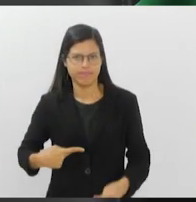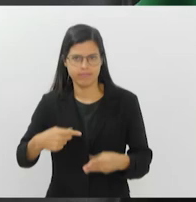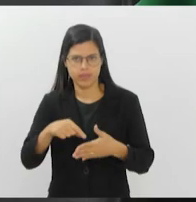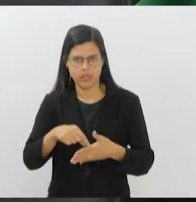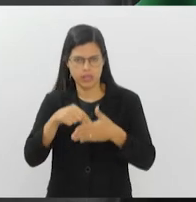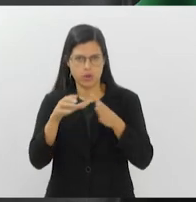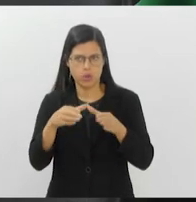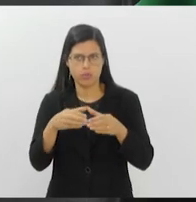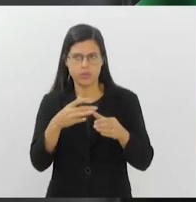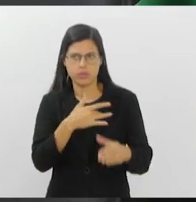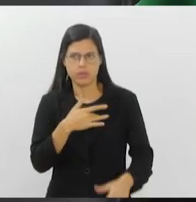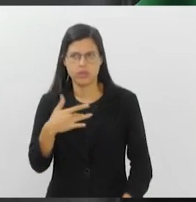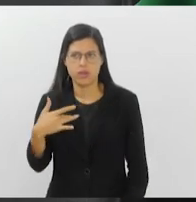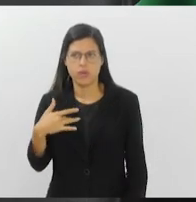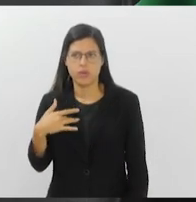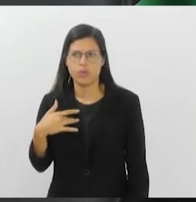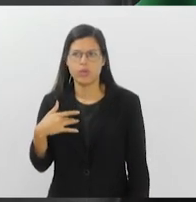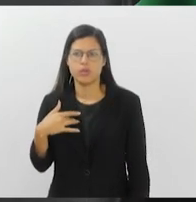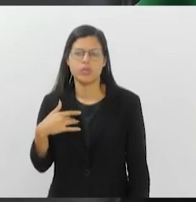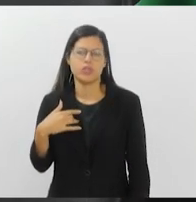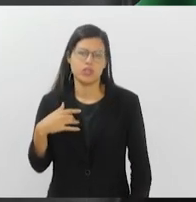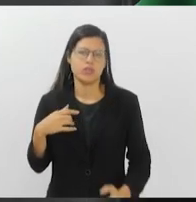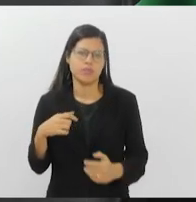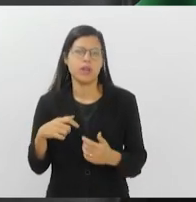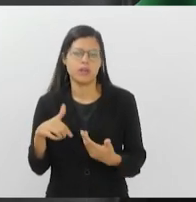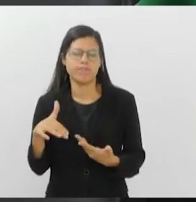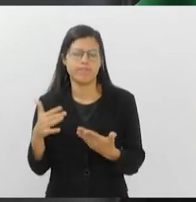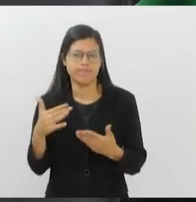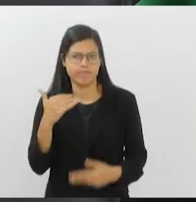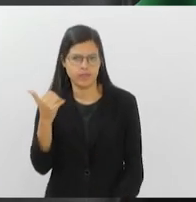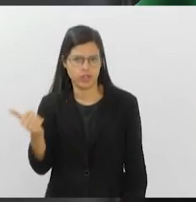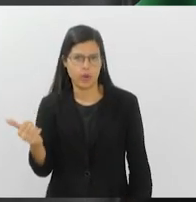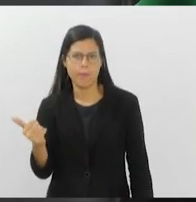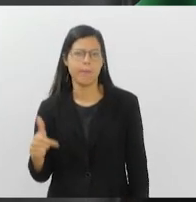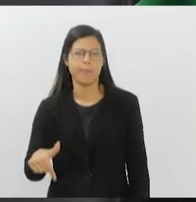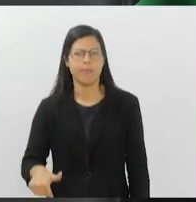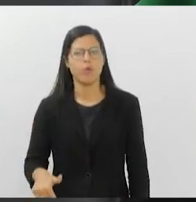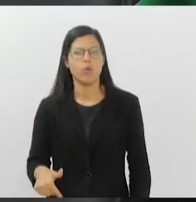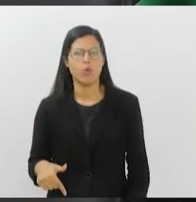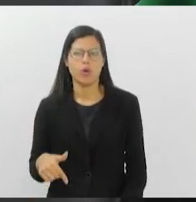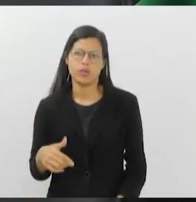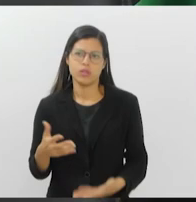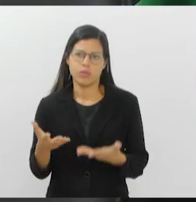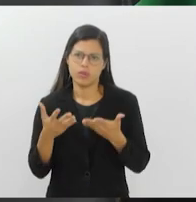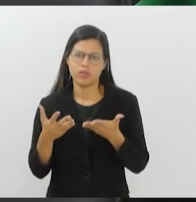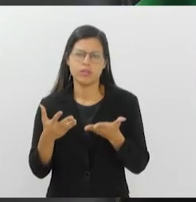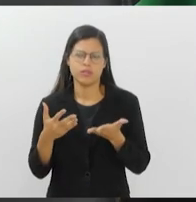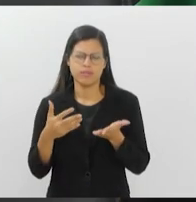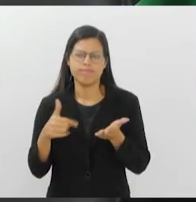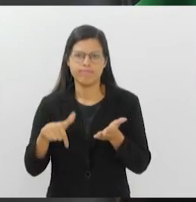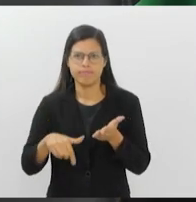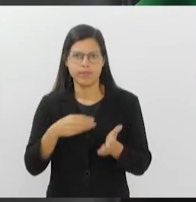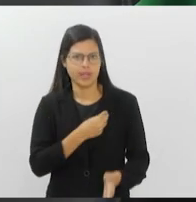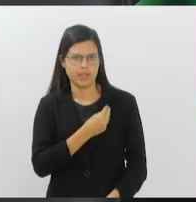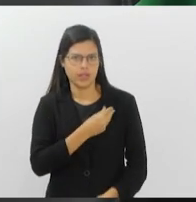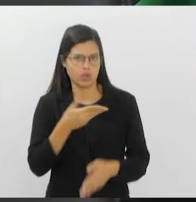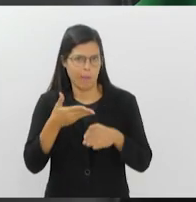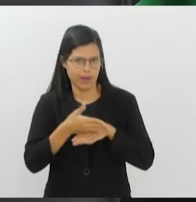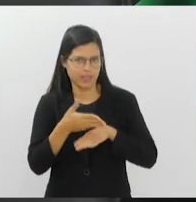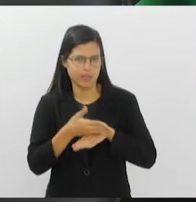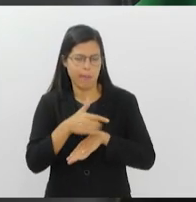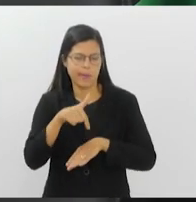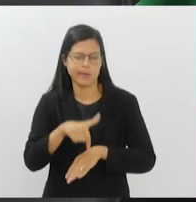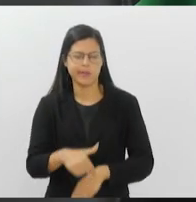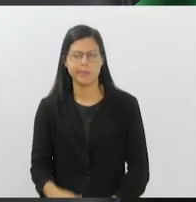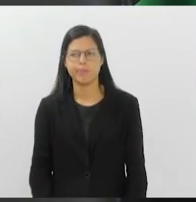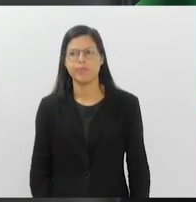não quis me furtar essa oportunidade, mesmo tendo outros compromissos, de estar aqui nesse momento. E aí,